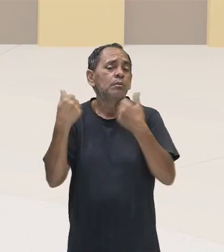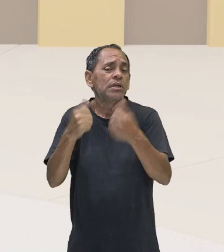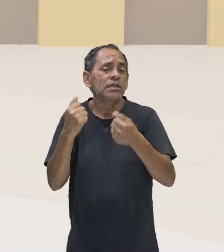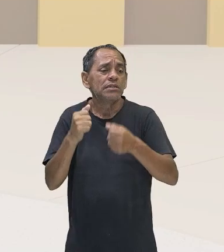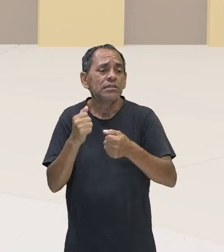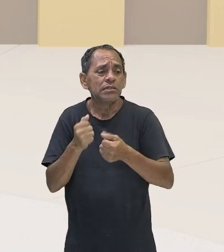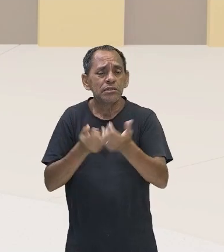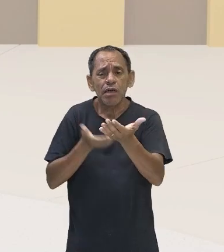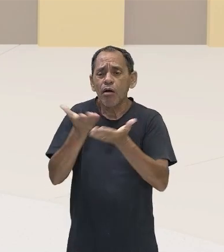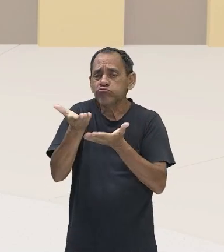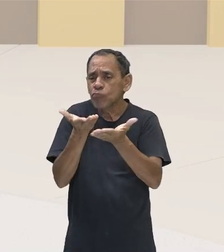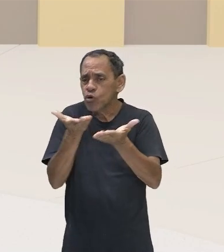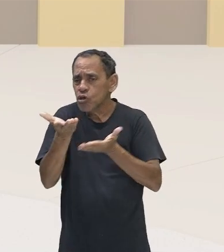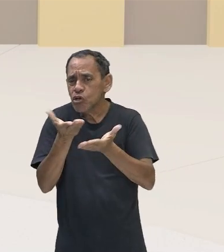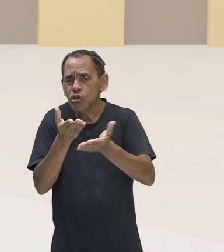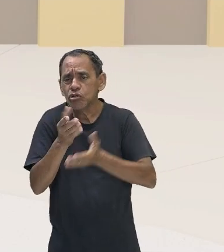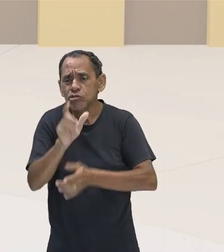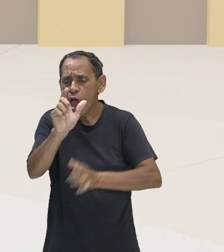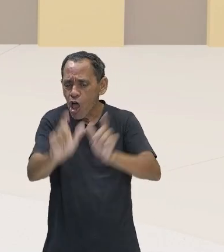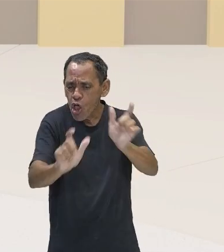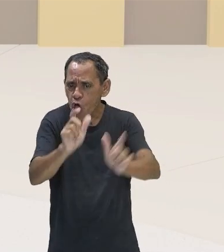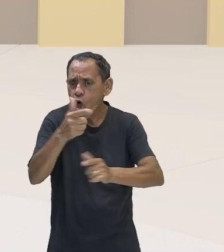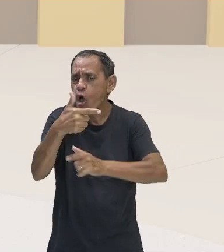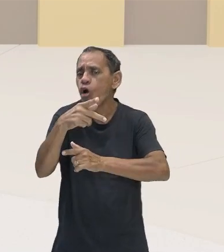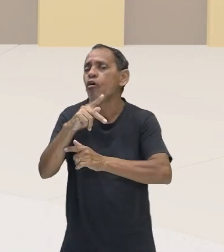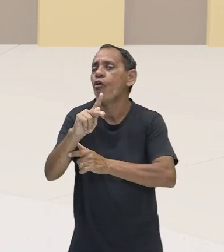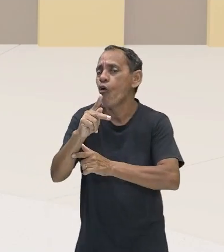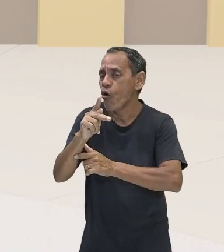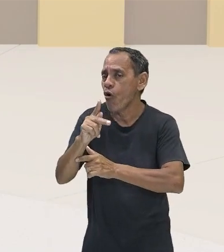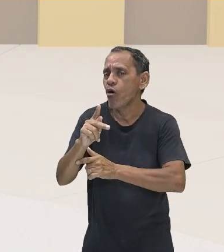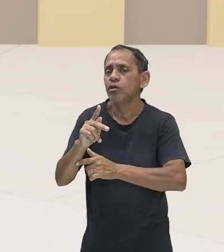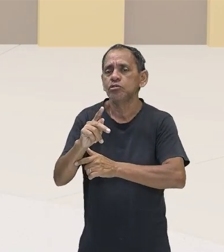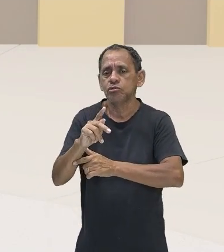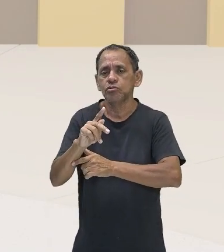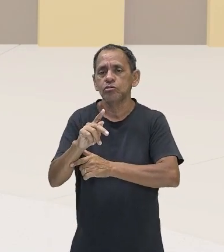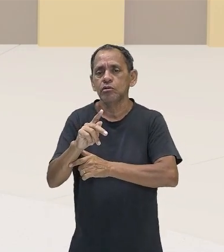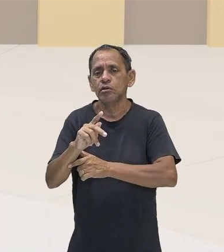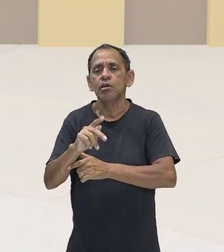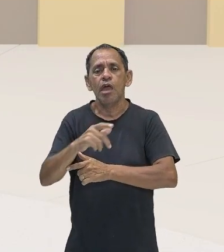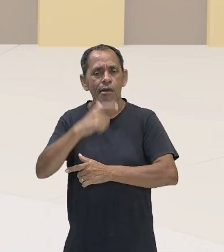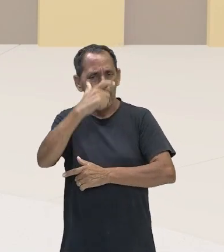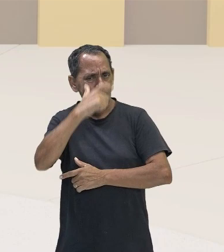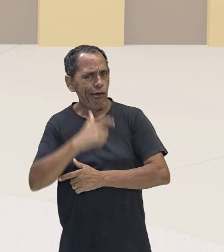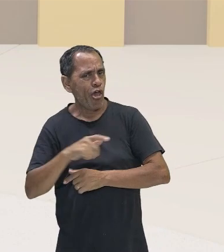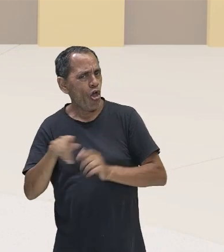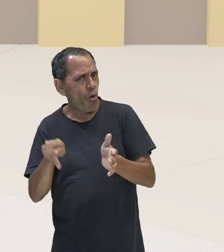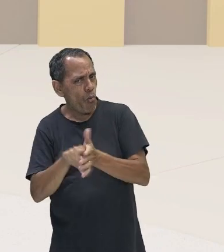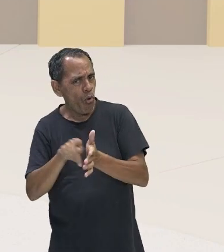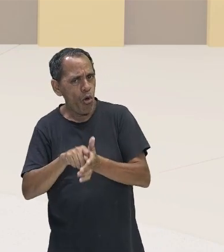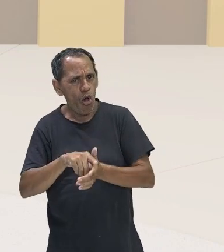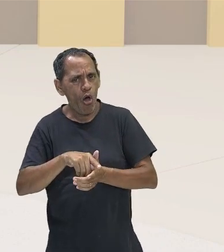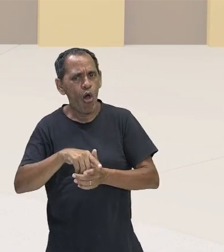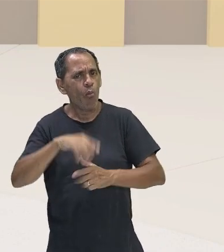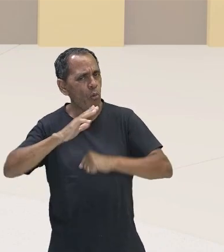importa, eu posso sofrer, mas o outro não pode. Então, aí nossa autoestima não tá legal, a gente precisa trabalhar isso.